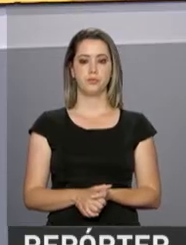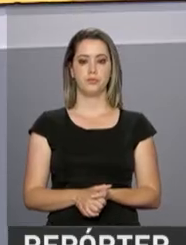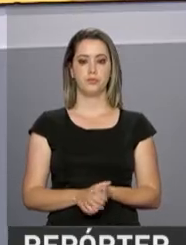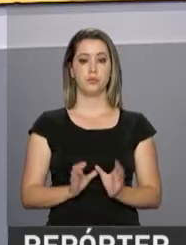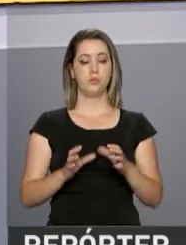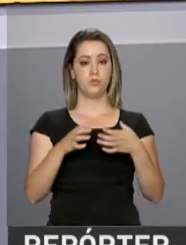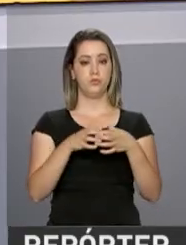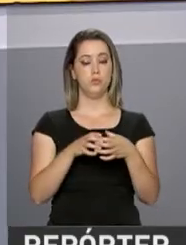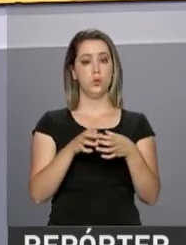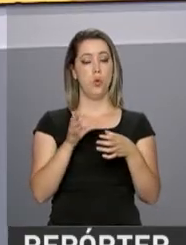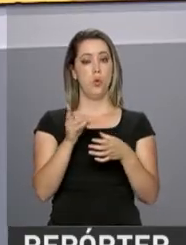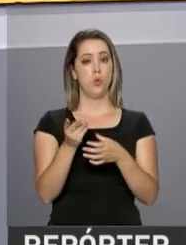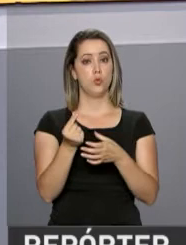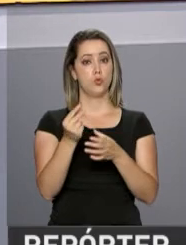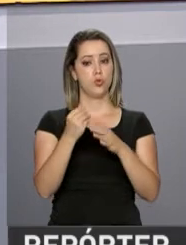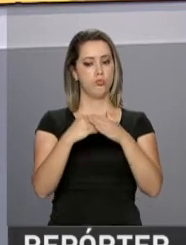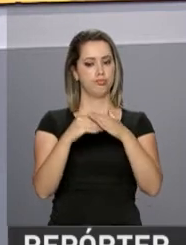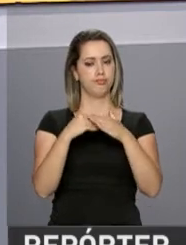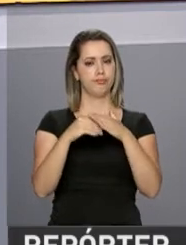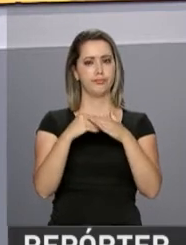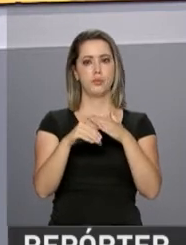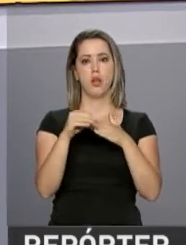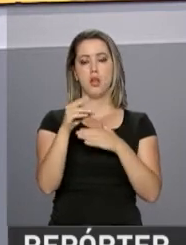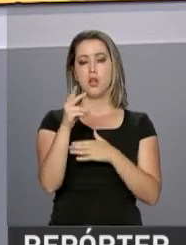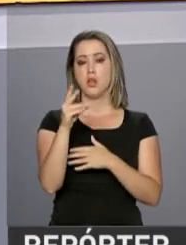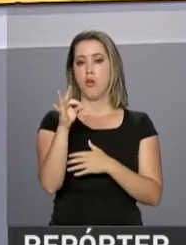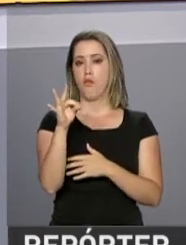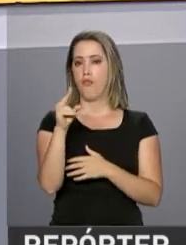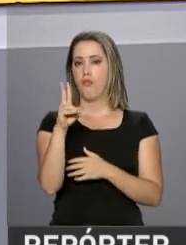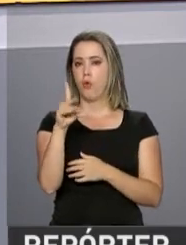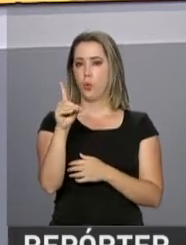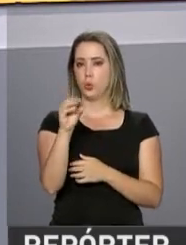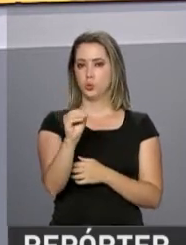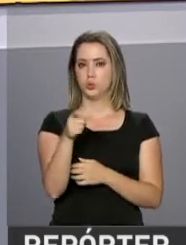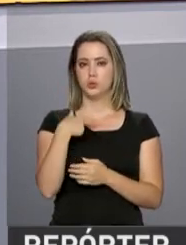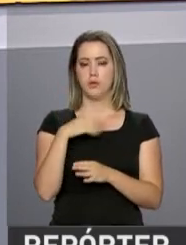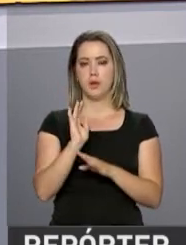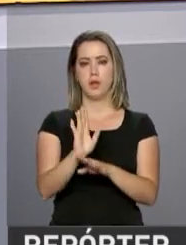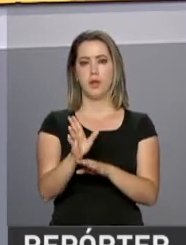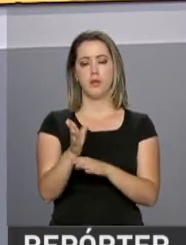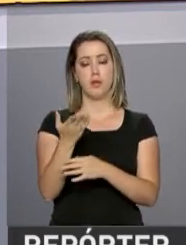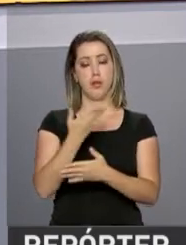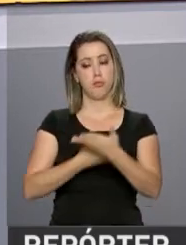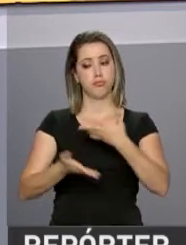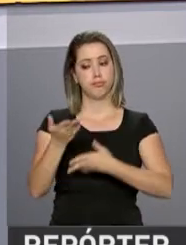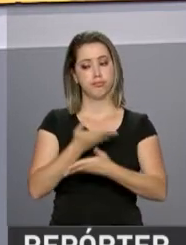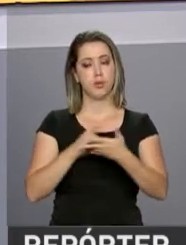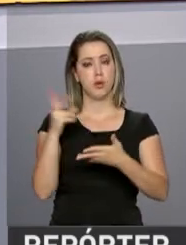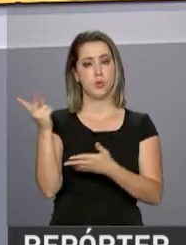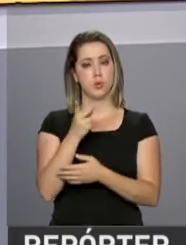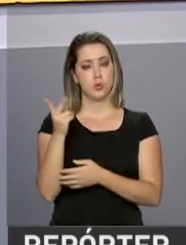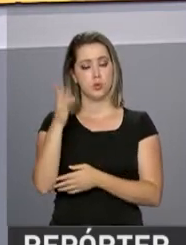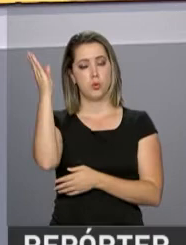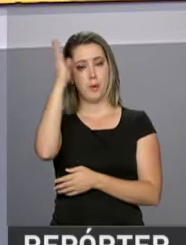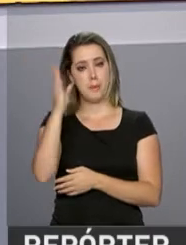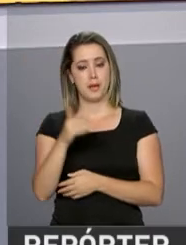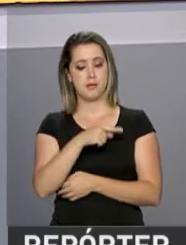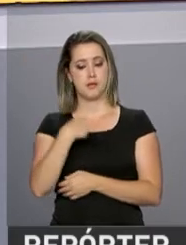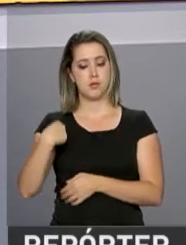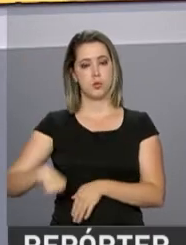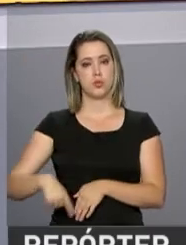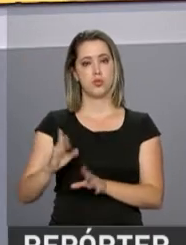Um fundo de investimentos de Brasil e China vai apoiar projetos de interesse dos dois países em áreas estratégicas